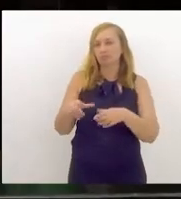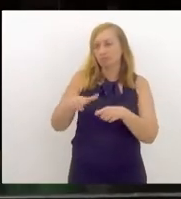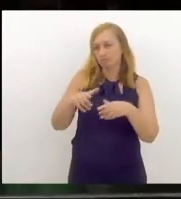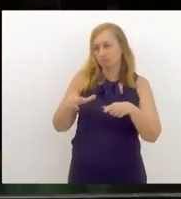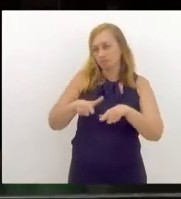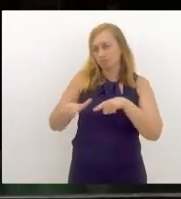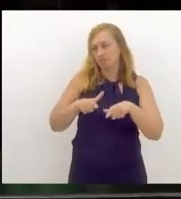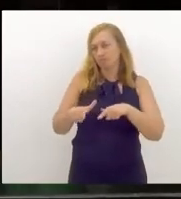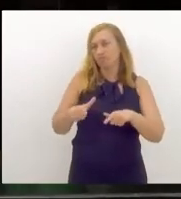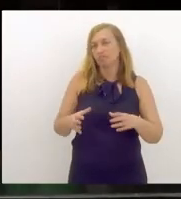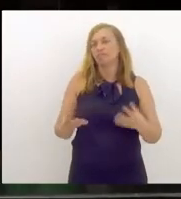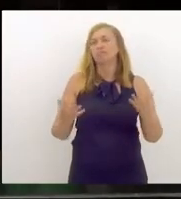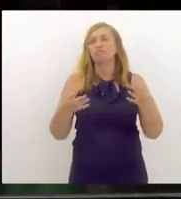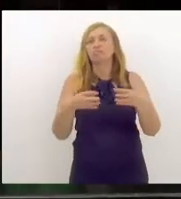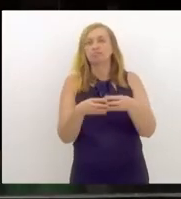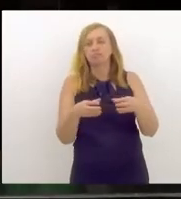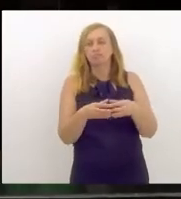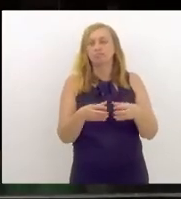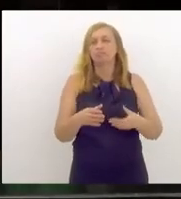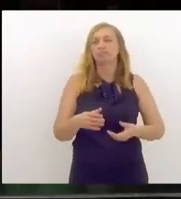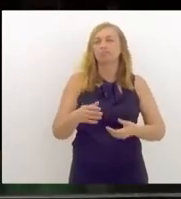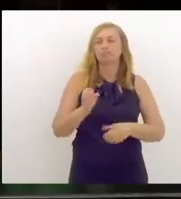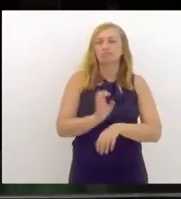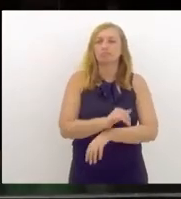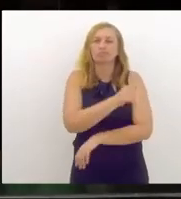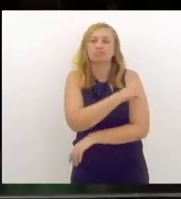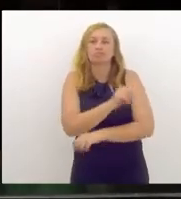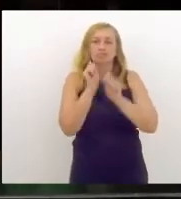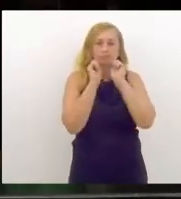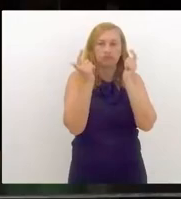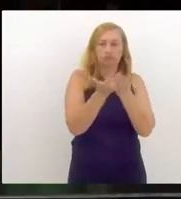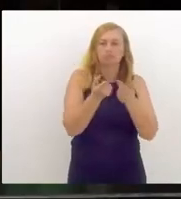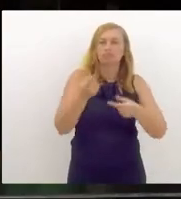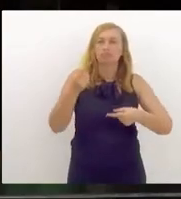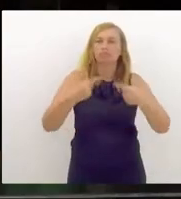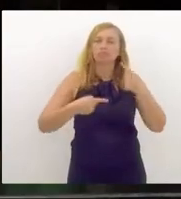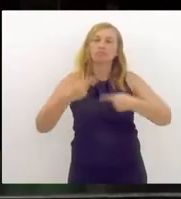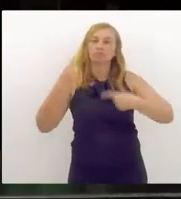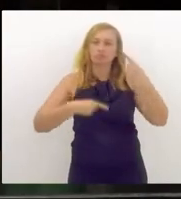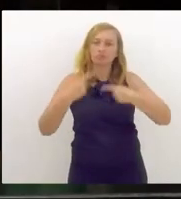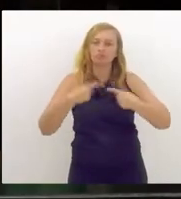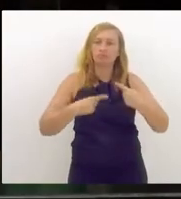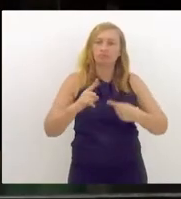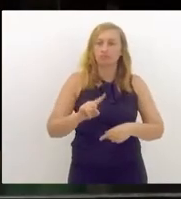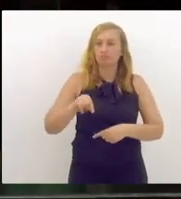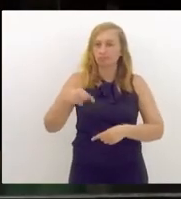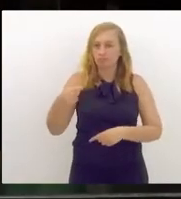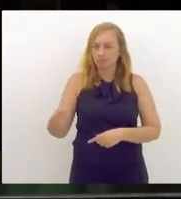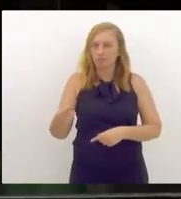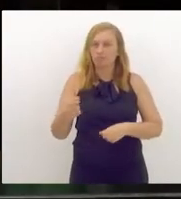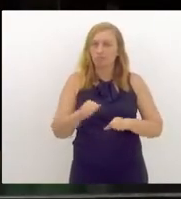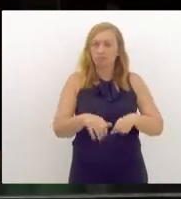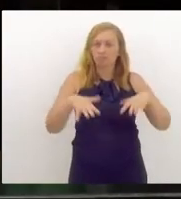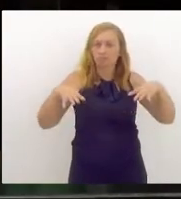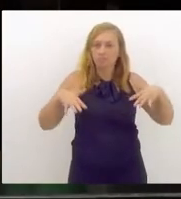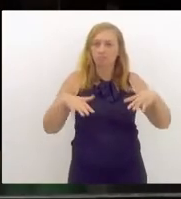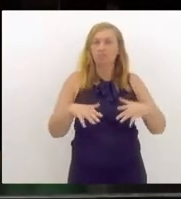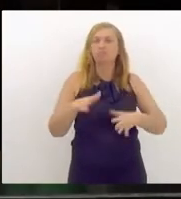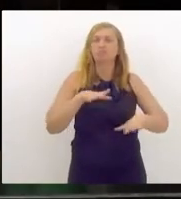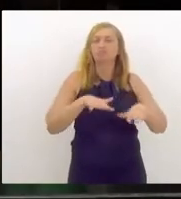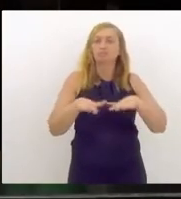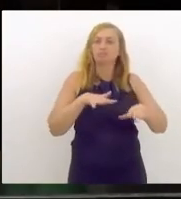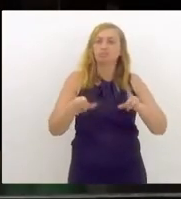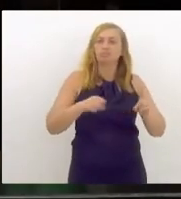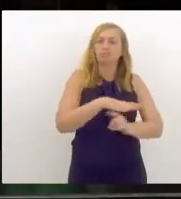nessa alerj e nesse estado do Rio de Janeiro porque foi um debate que foi para além do plenário foi um debate que foi para o movimento